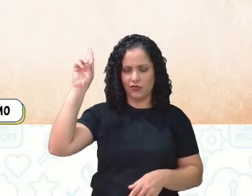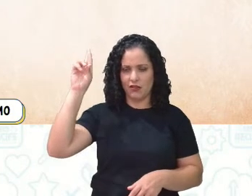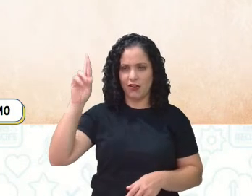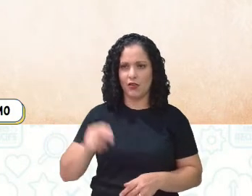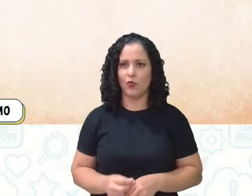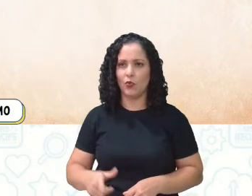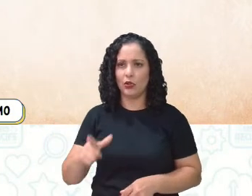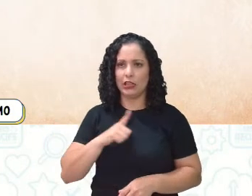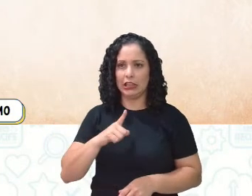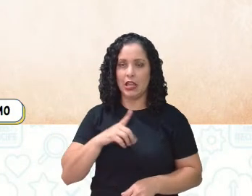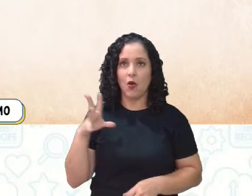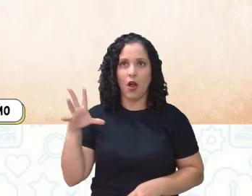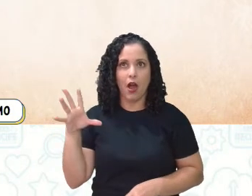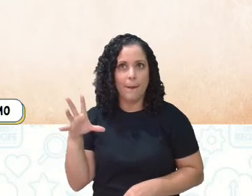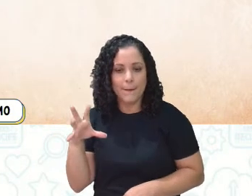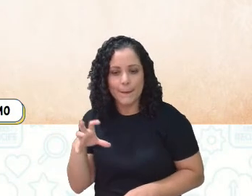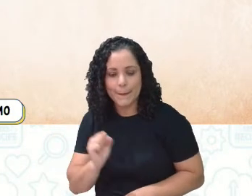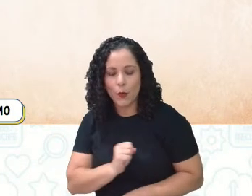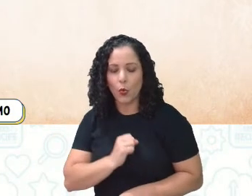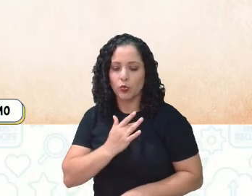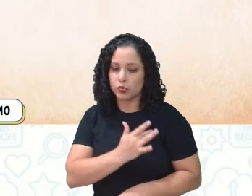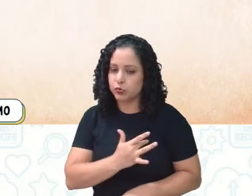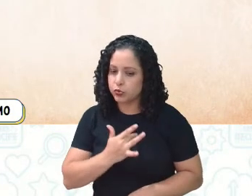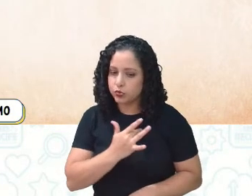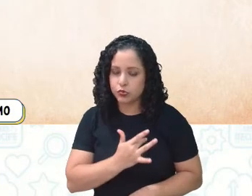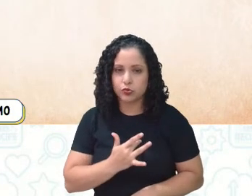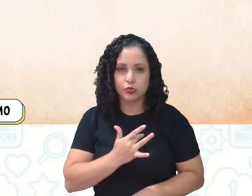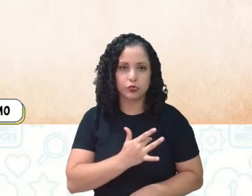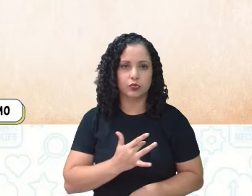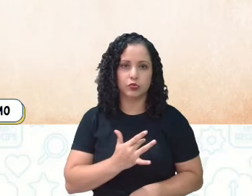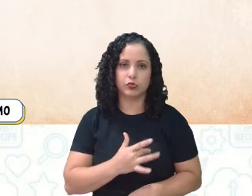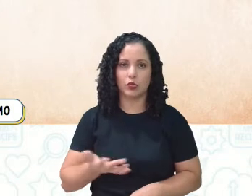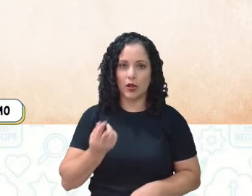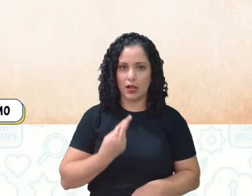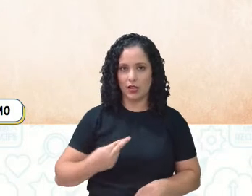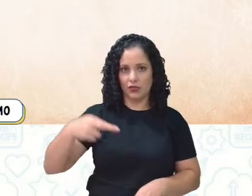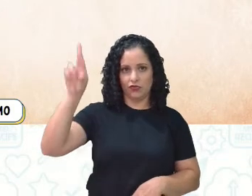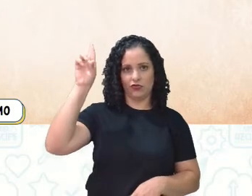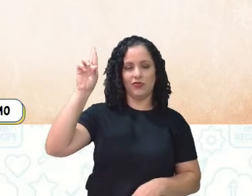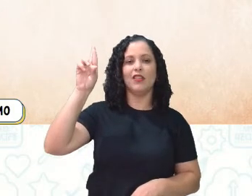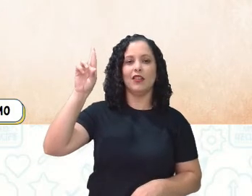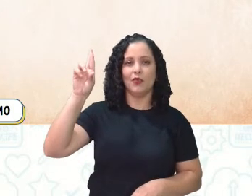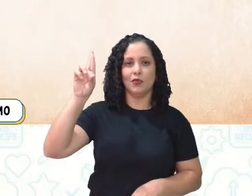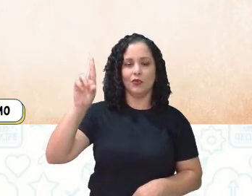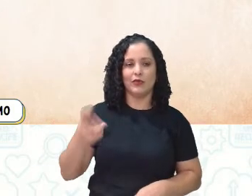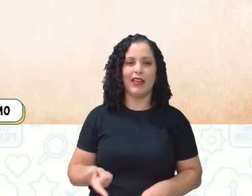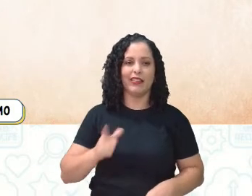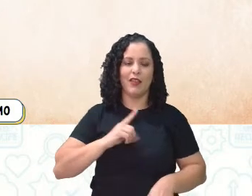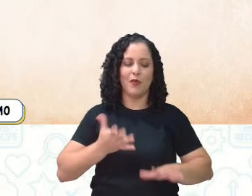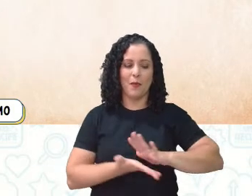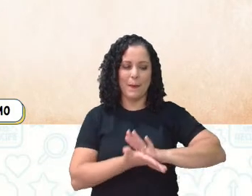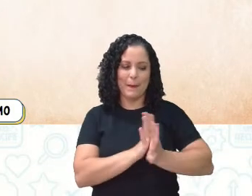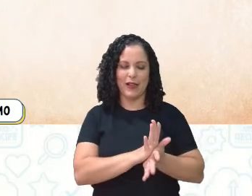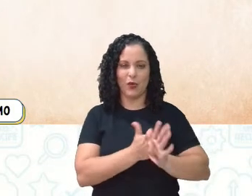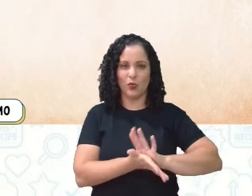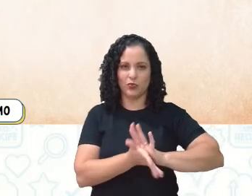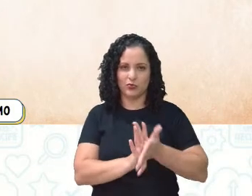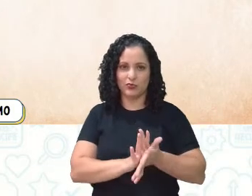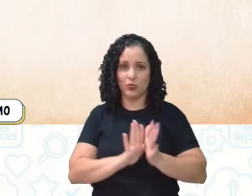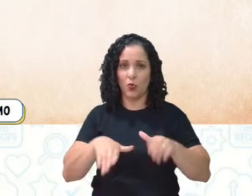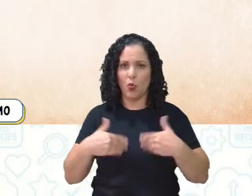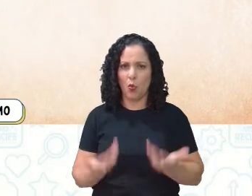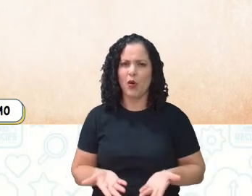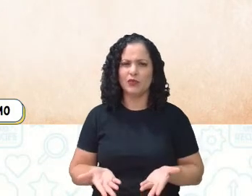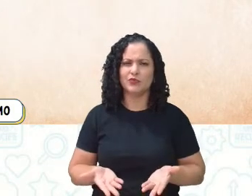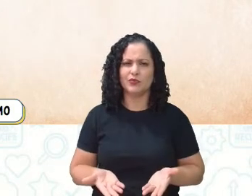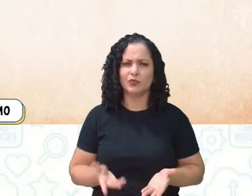uma excessiva paixão, onde acaba uma intolerância de uma certa forma, né, quando a gente é fanático, a gente não consegue